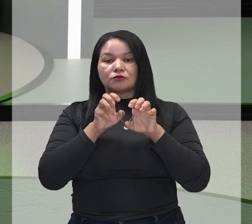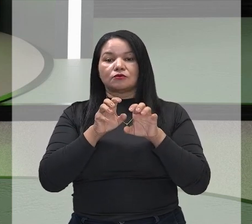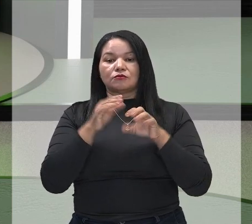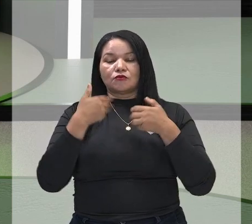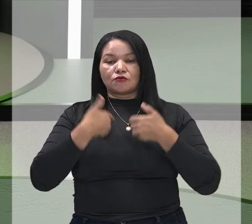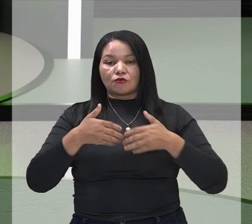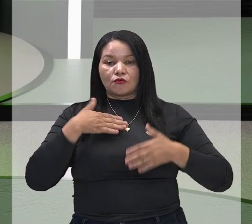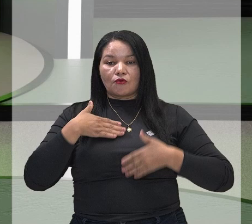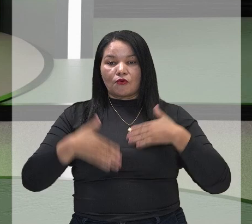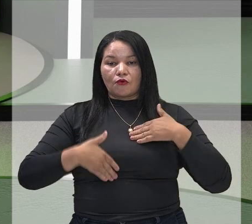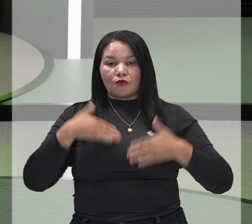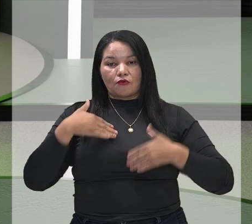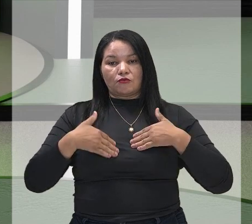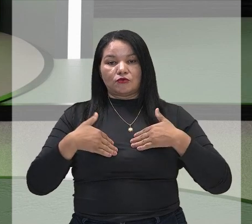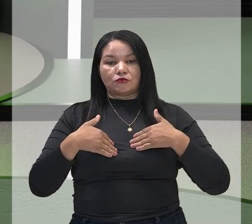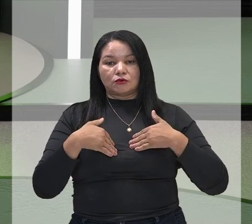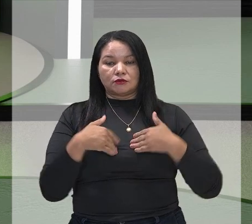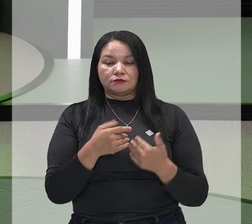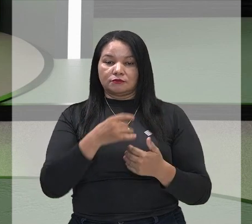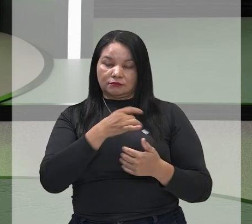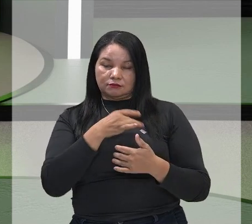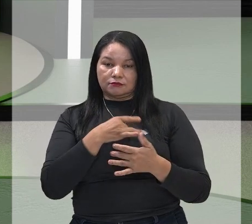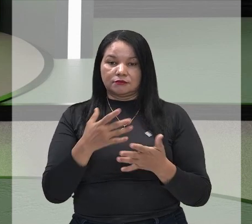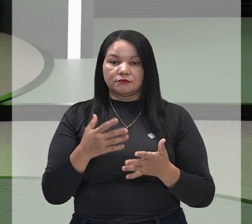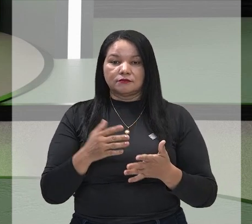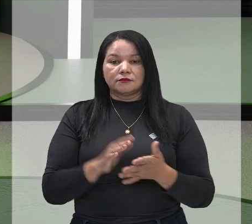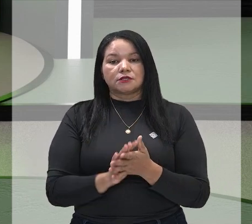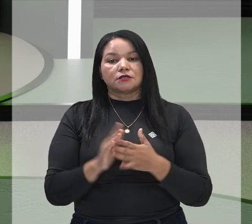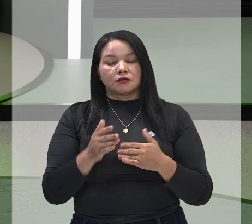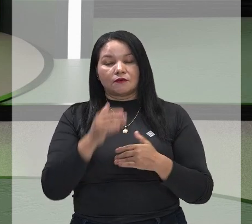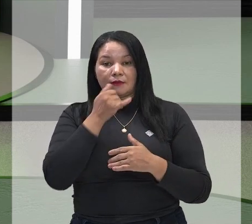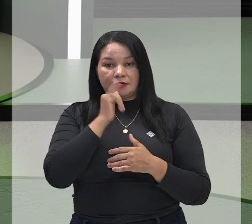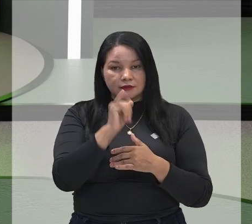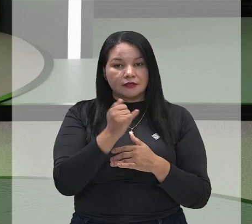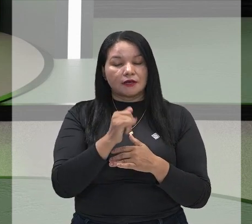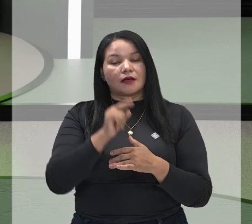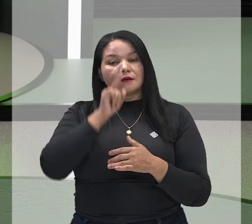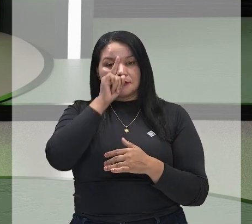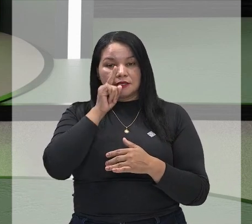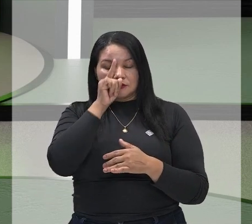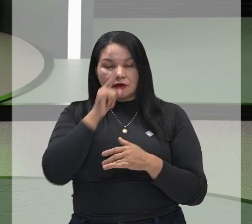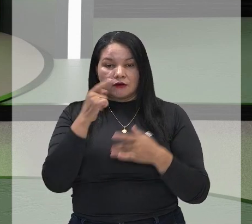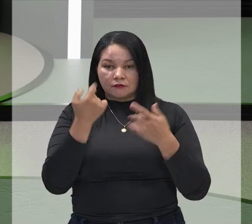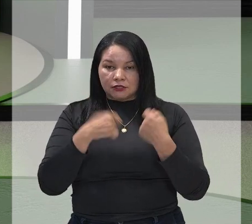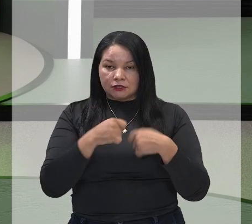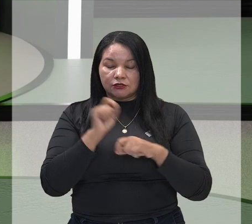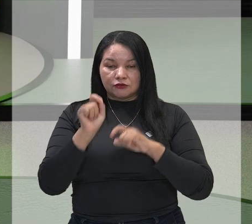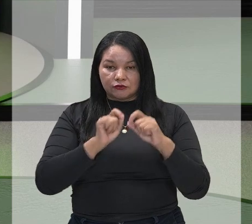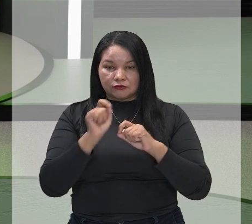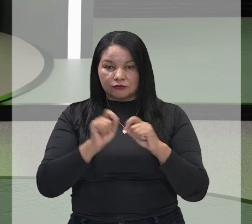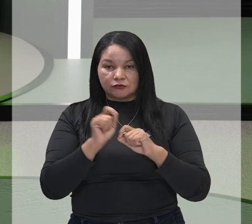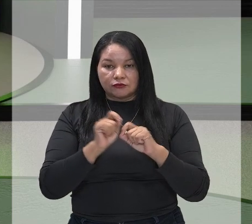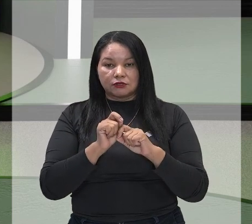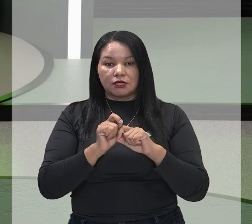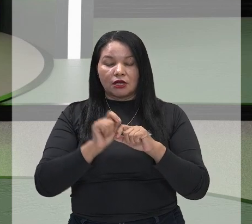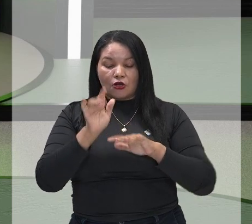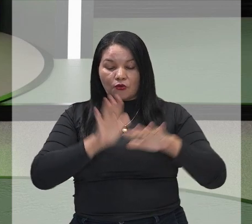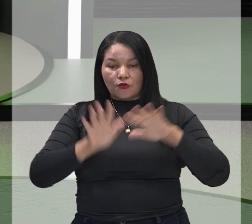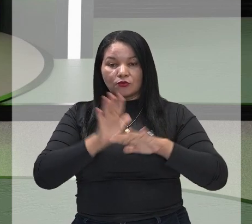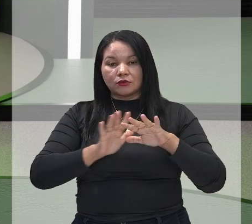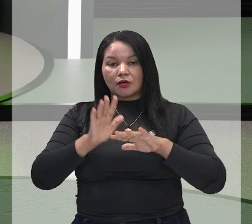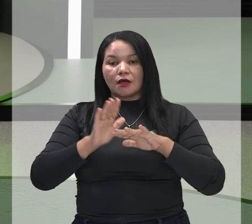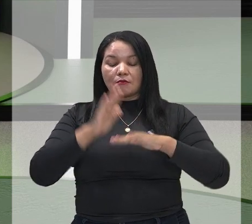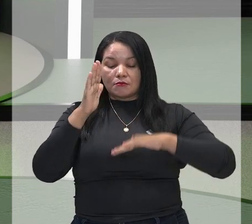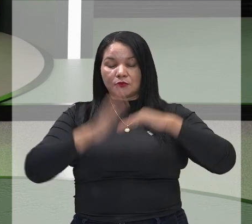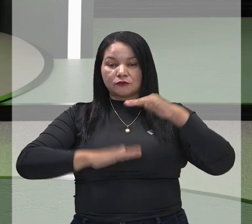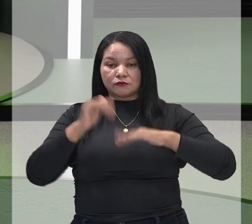da pessoa, tendo em vista que a eletricidade ela é perigosa e deve ser manuseada, ter a